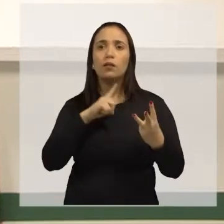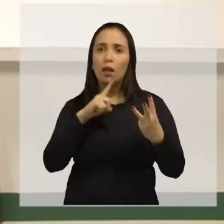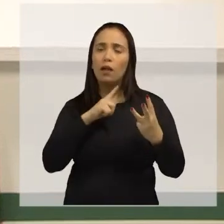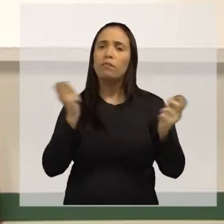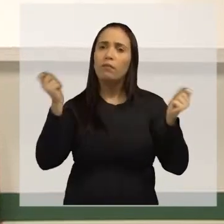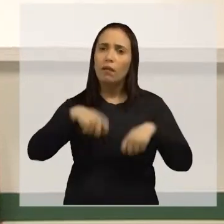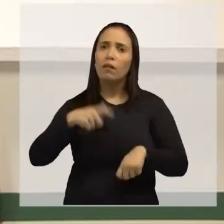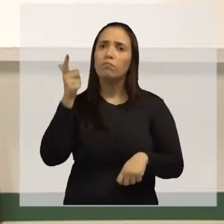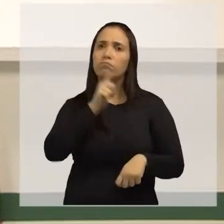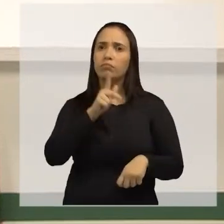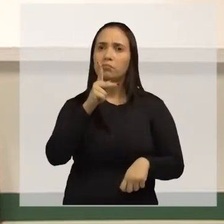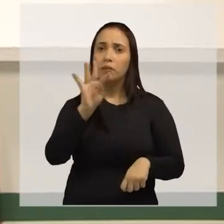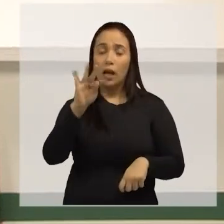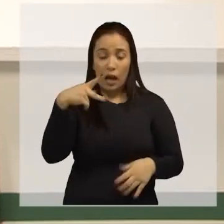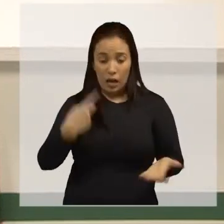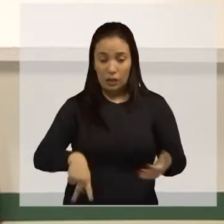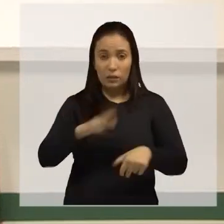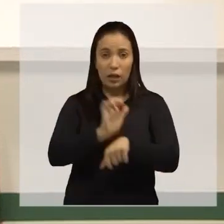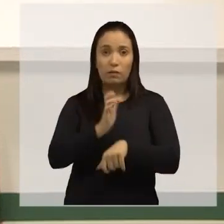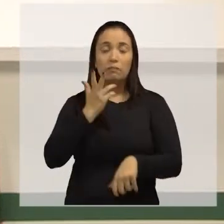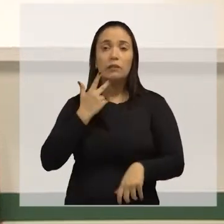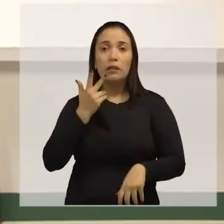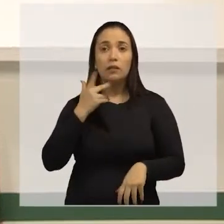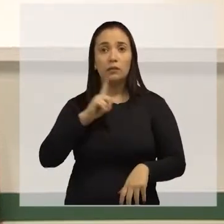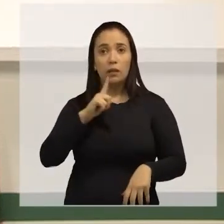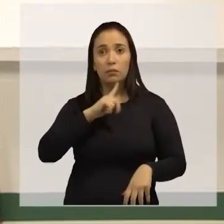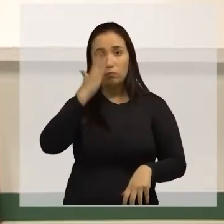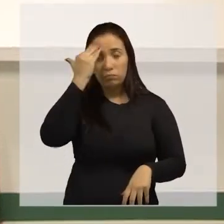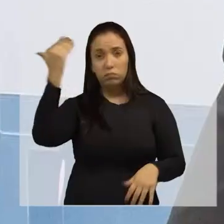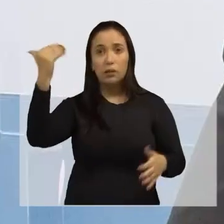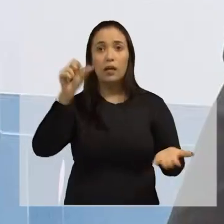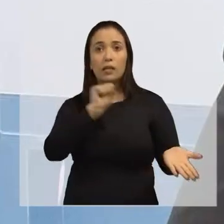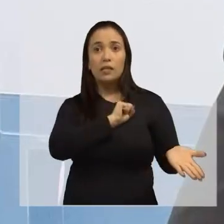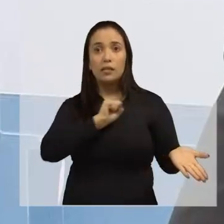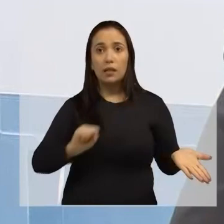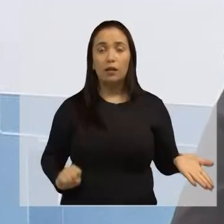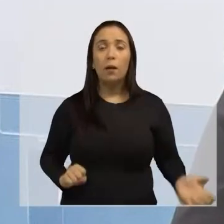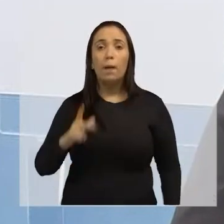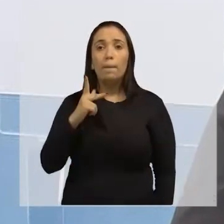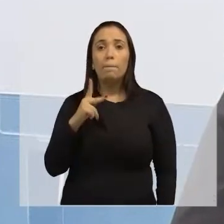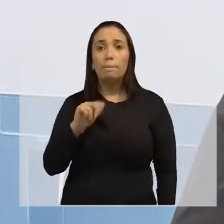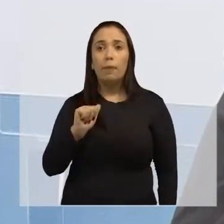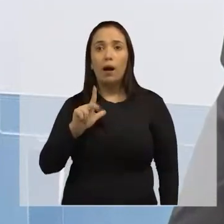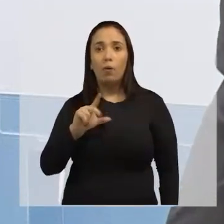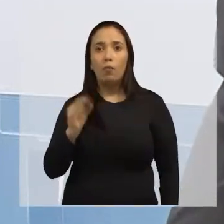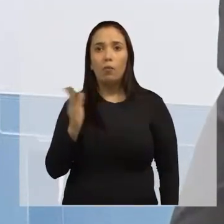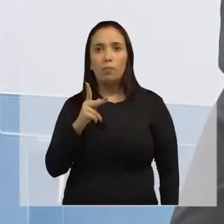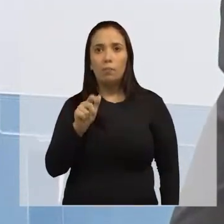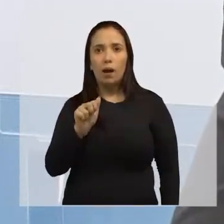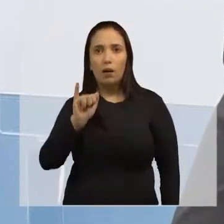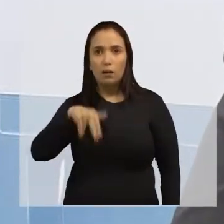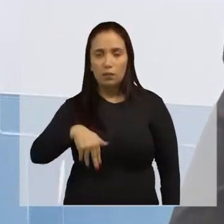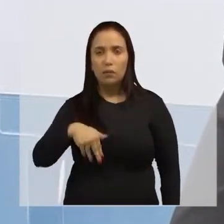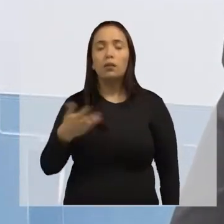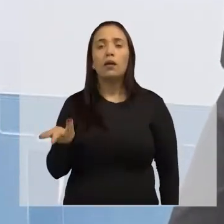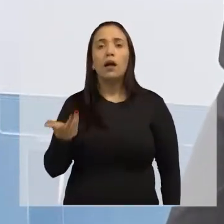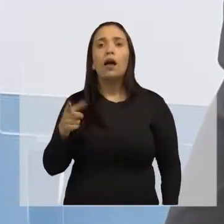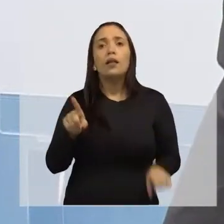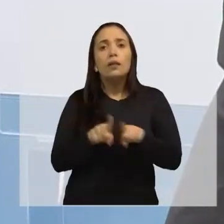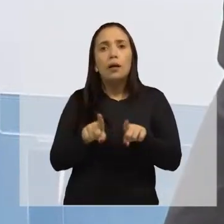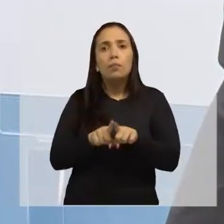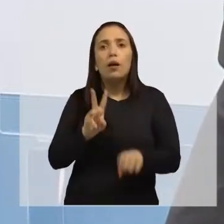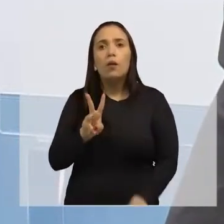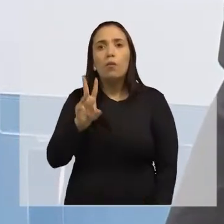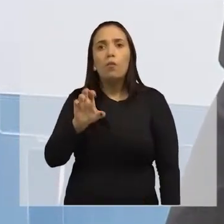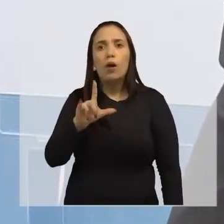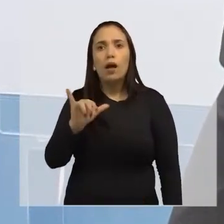e é do PT. Nós temos um senador como Paulo Paim, um grande senador. Nós temos o Wellington Dias